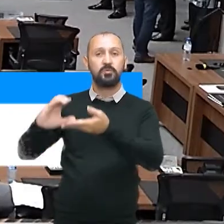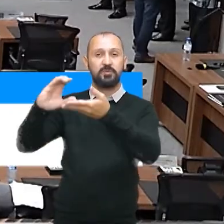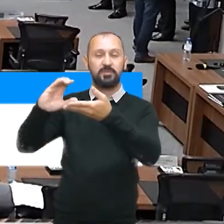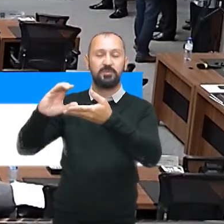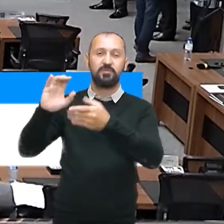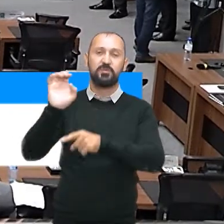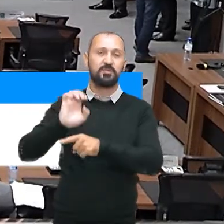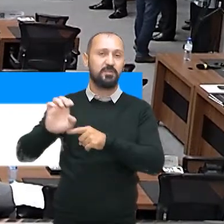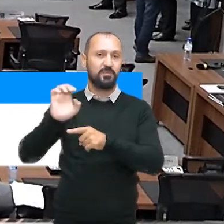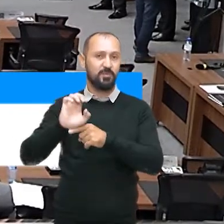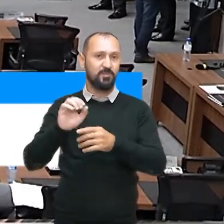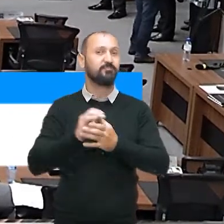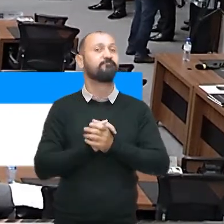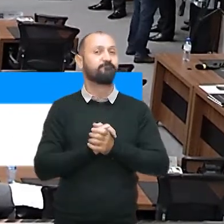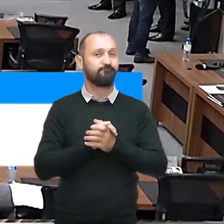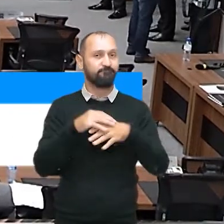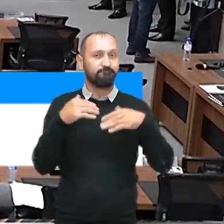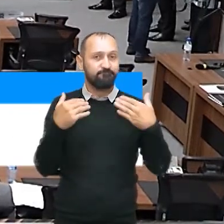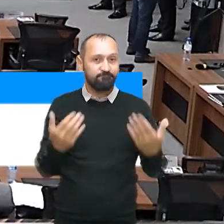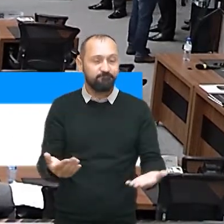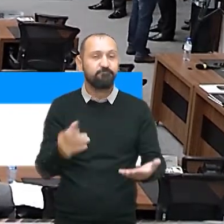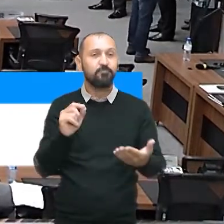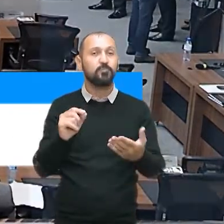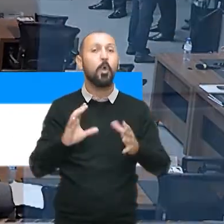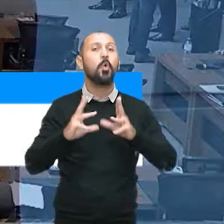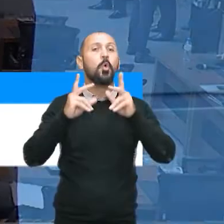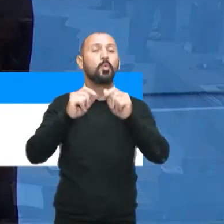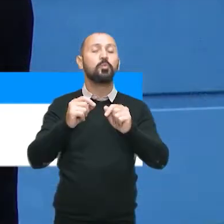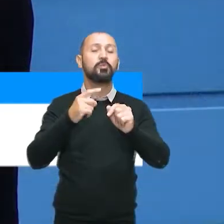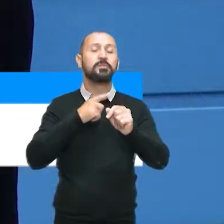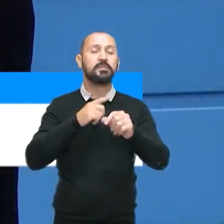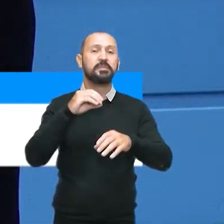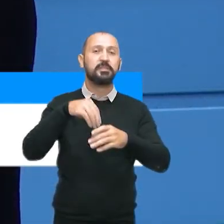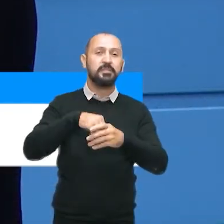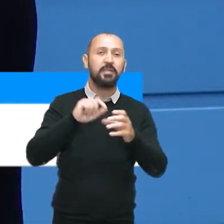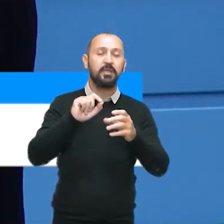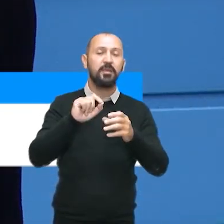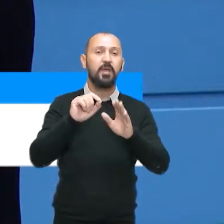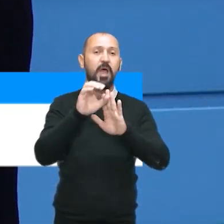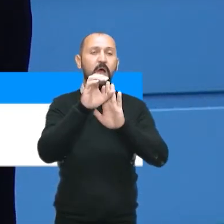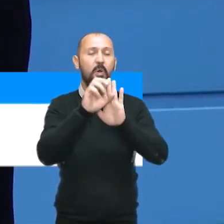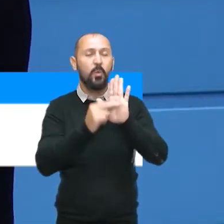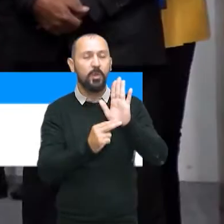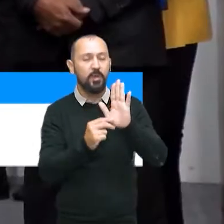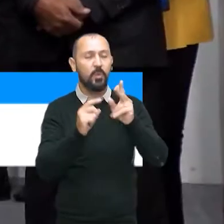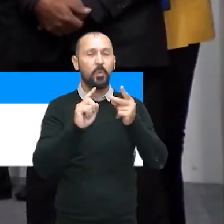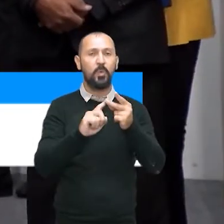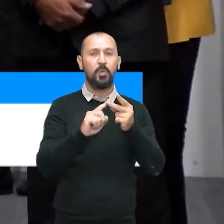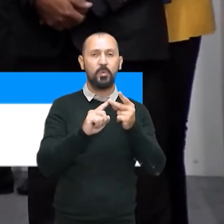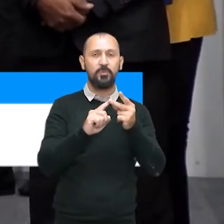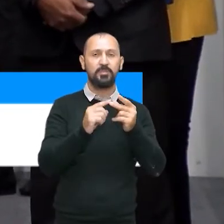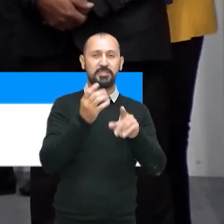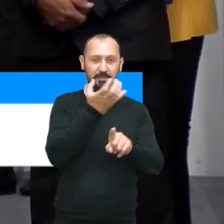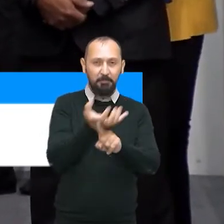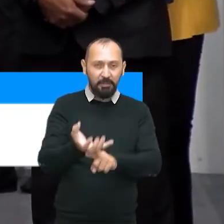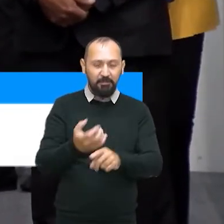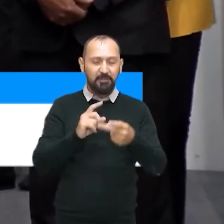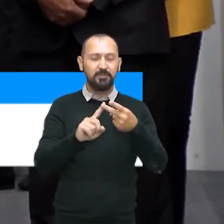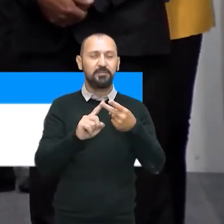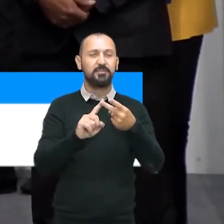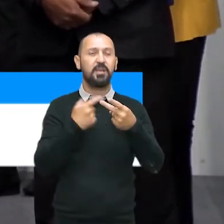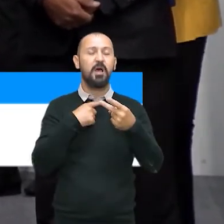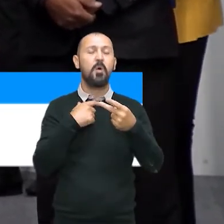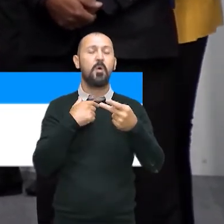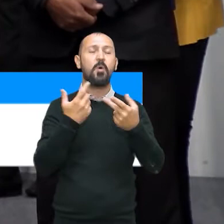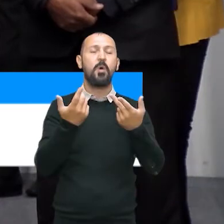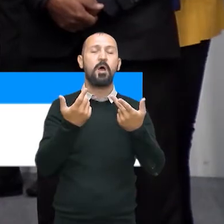ao Conselho Estadual de Educação. Portanto, tudo que se refere a currículo nas